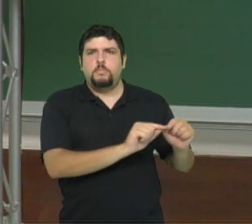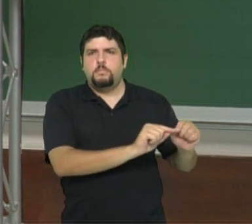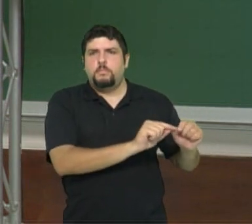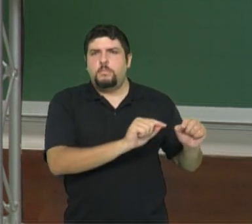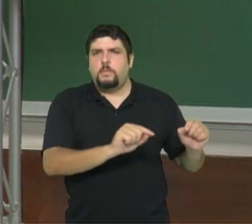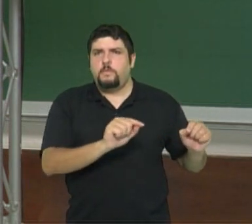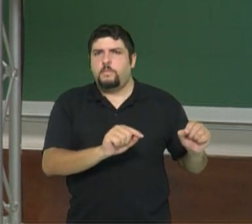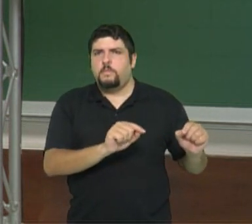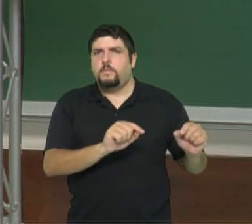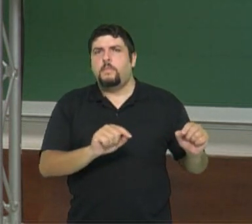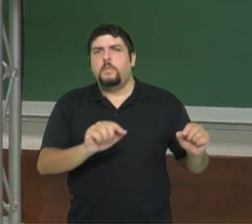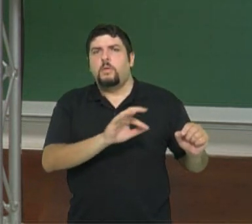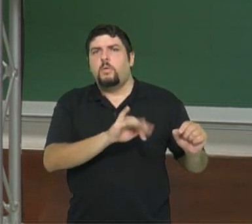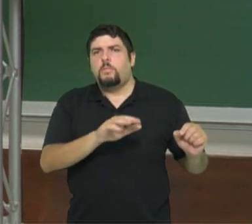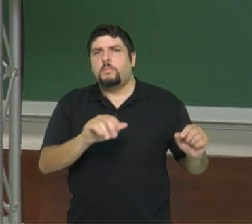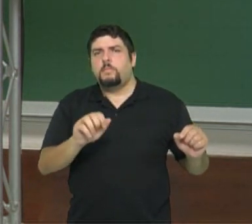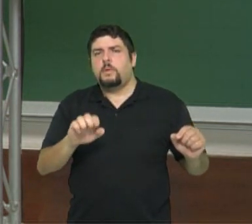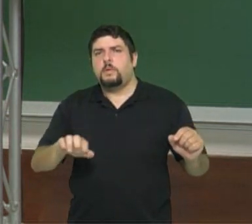Fingetão